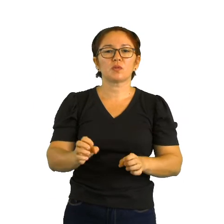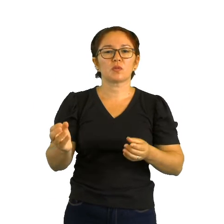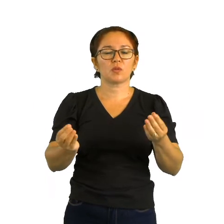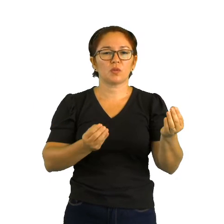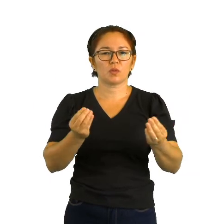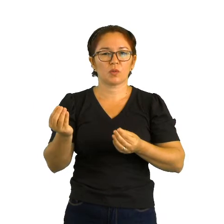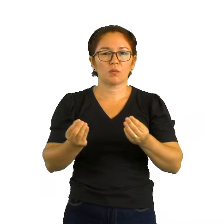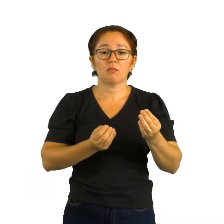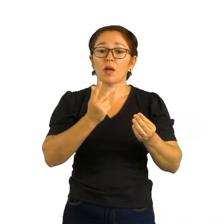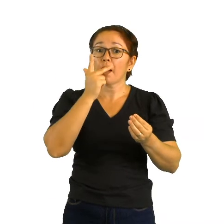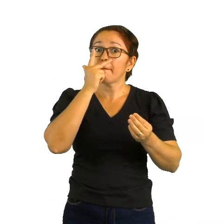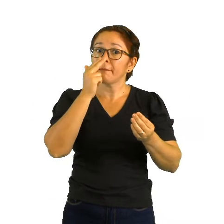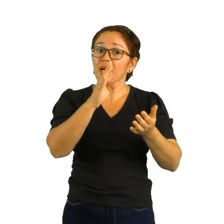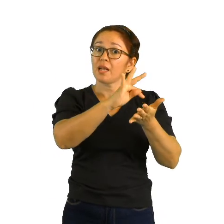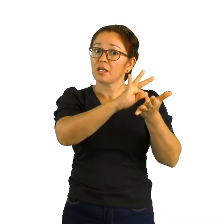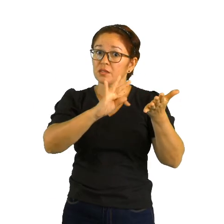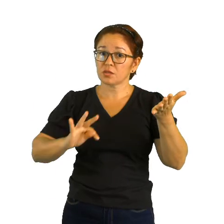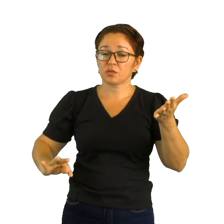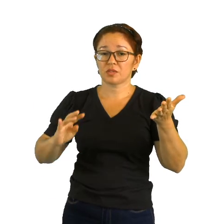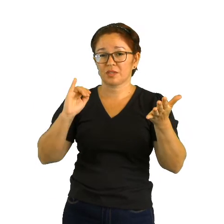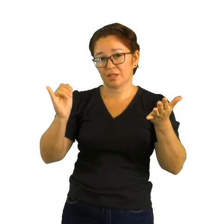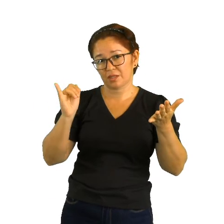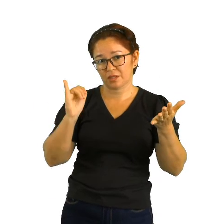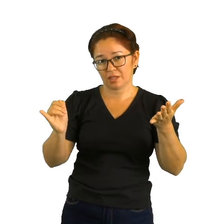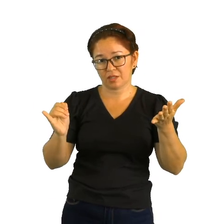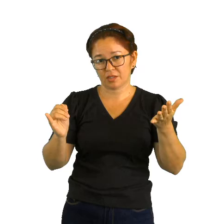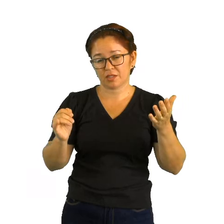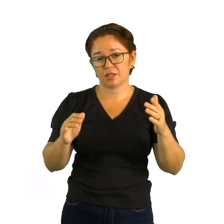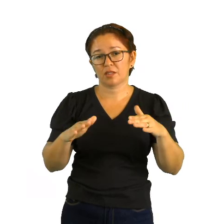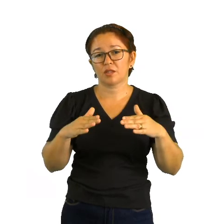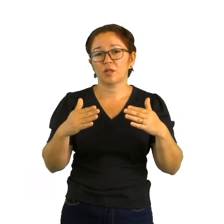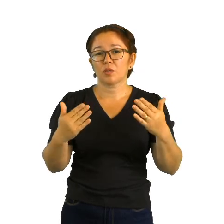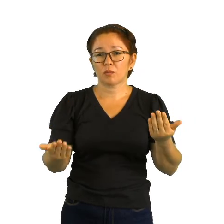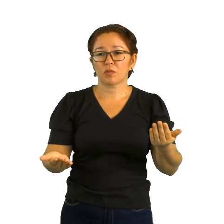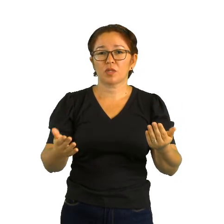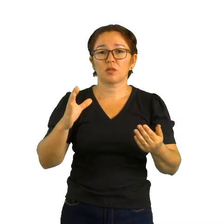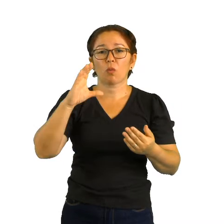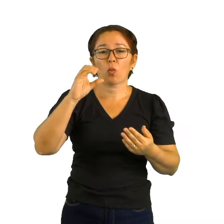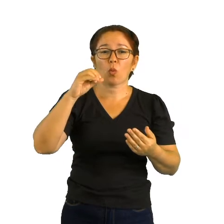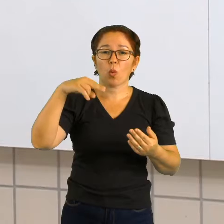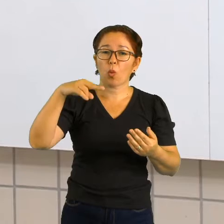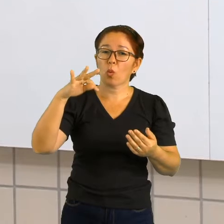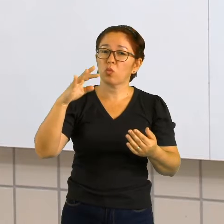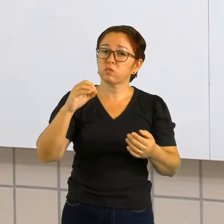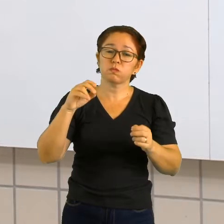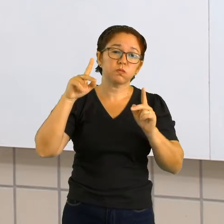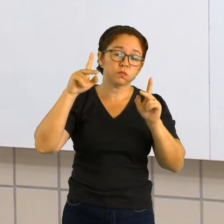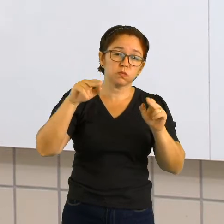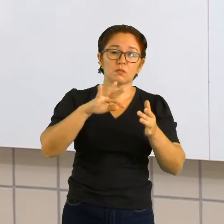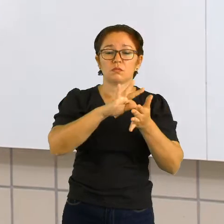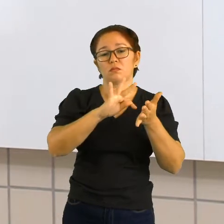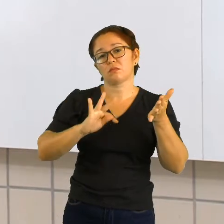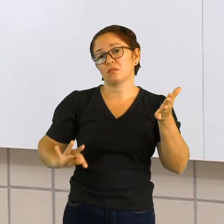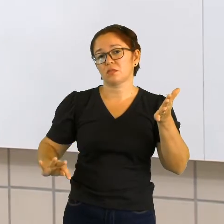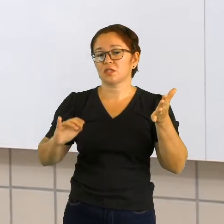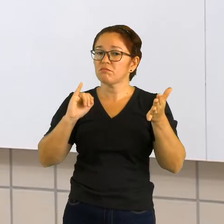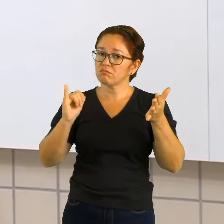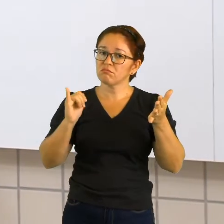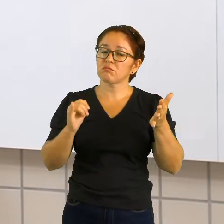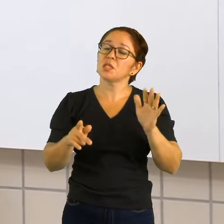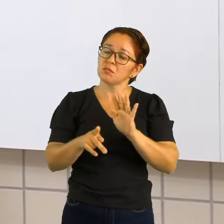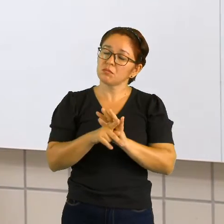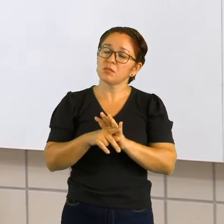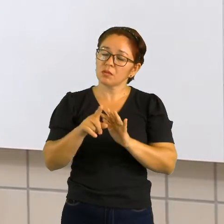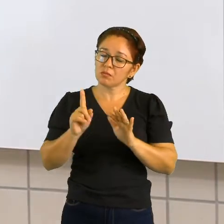texto narrativo, porque na verdade o conto de fadas é um texto narrativo. O conto de fadas é um